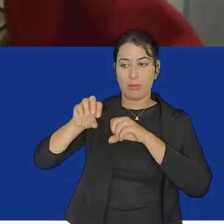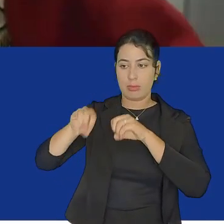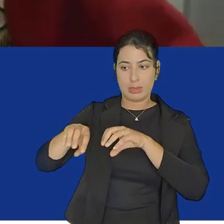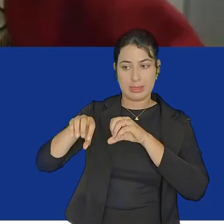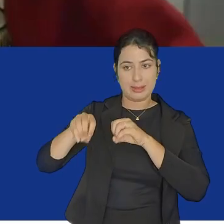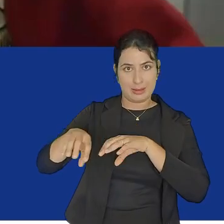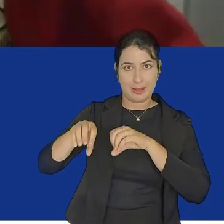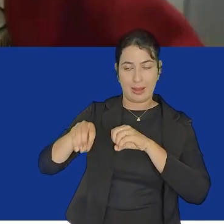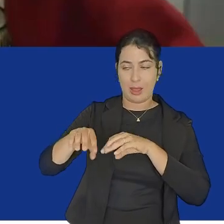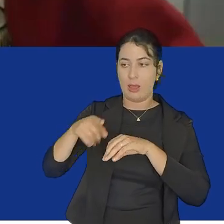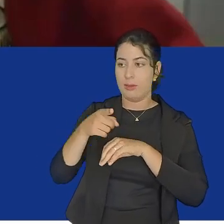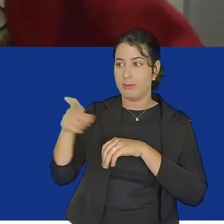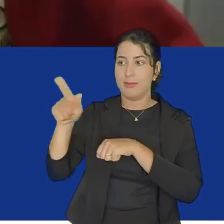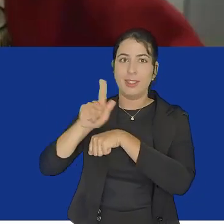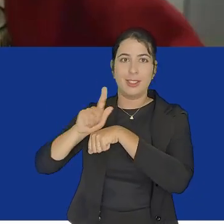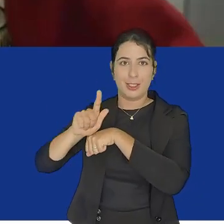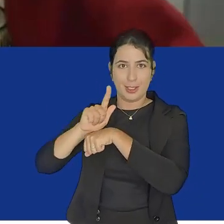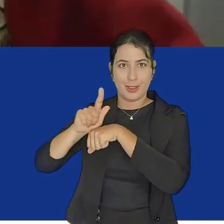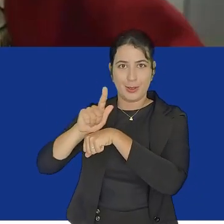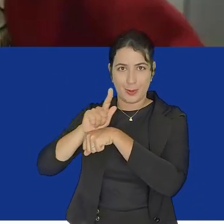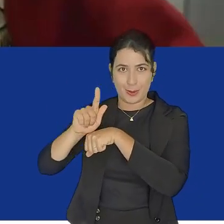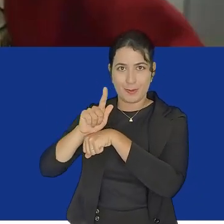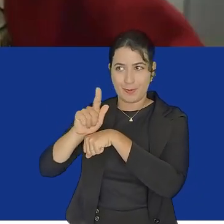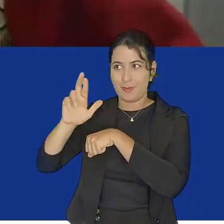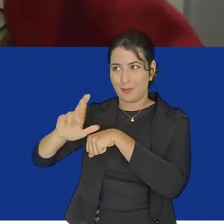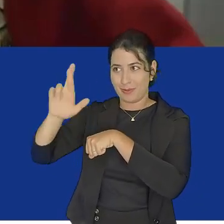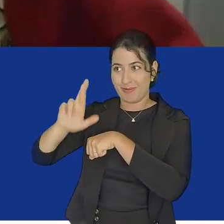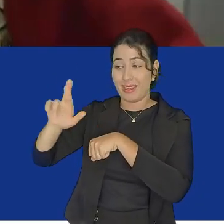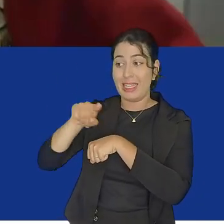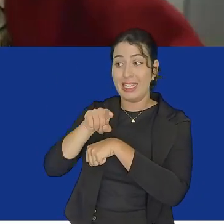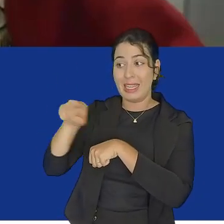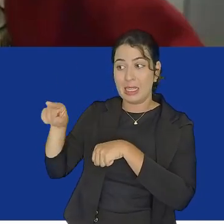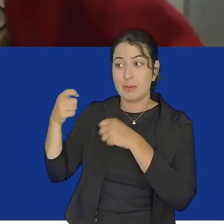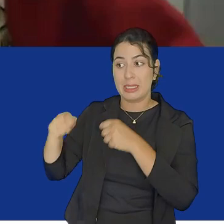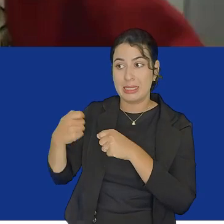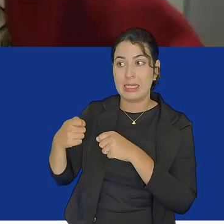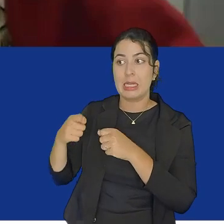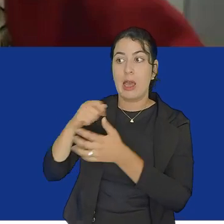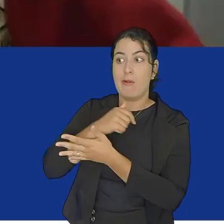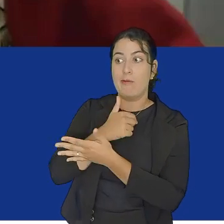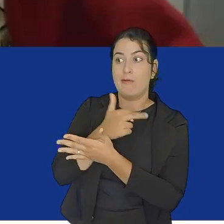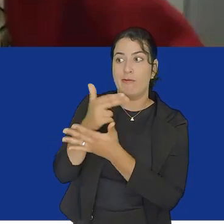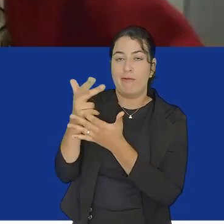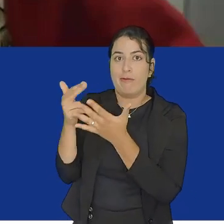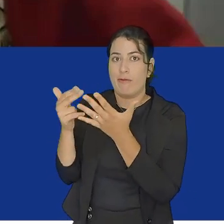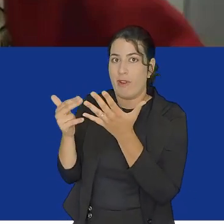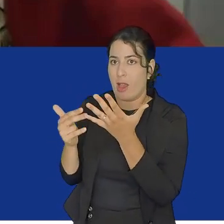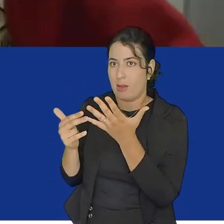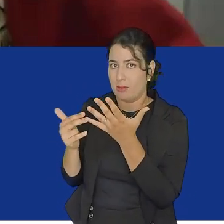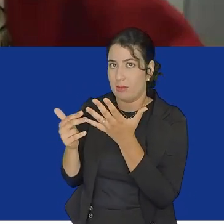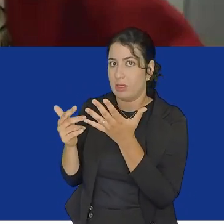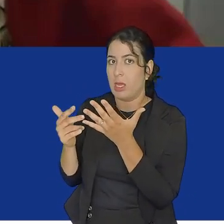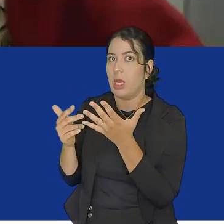emocionais, por exemplo, quanto para a capacitação do gestor quer dizer, quanto, eu acho que devia até ser mais, mas eu também vou dar o mesmo valor que eu dou para fazer